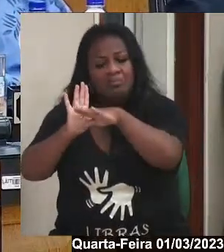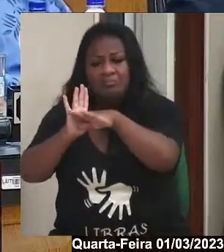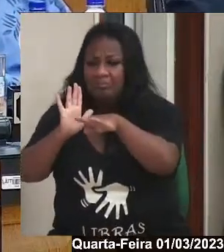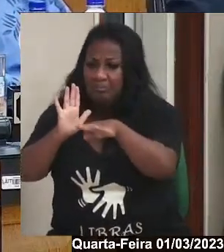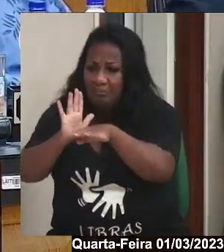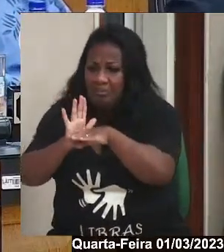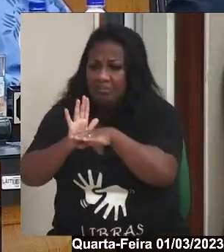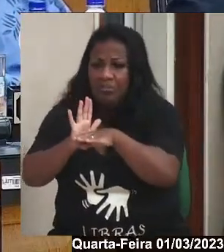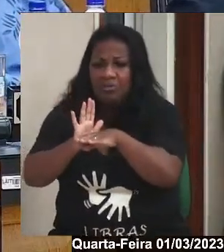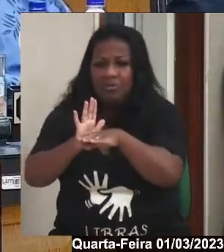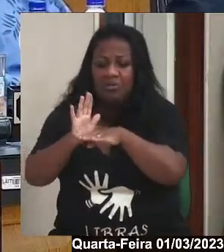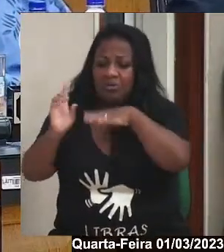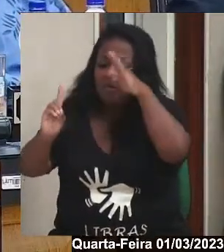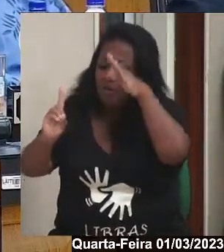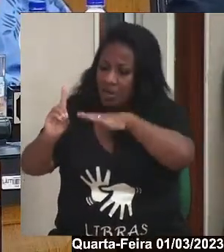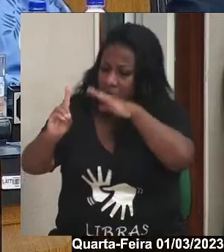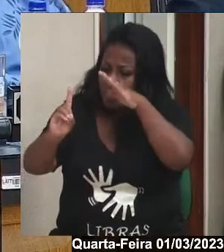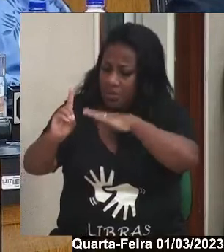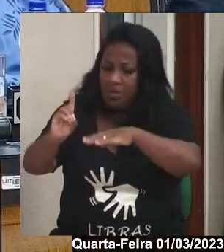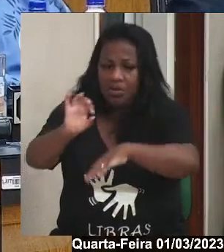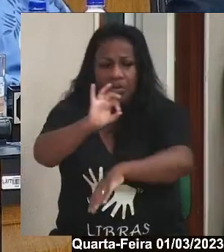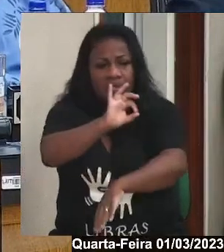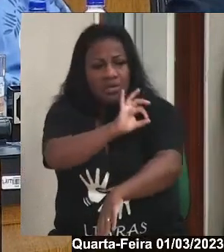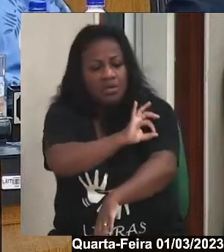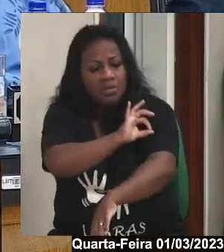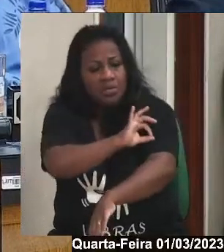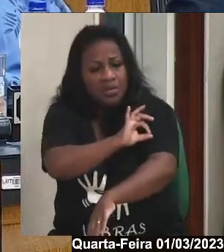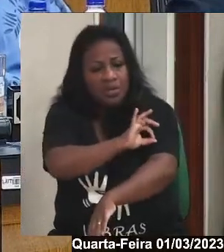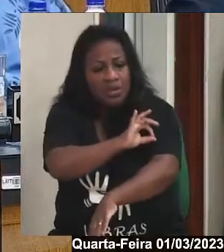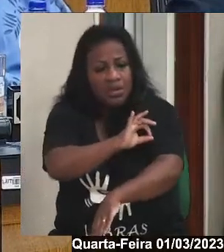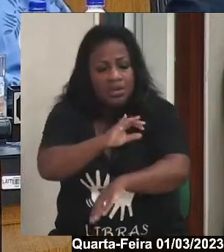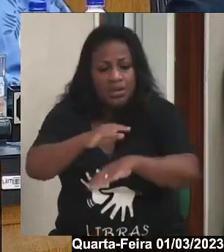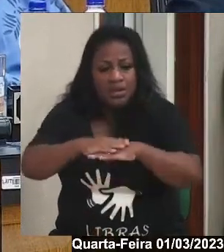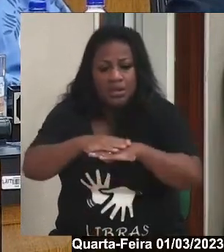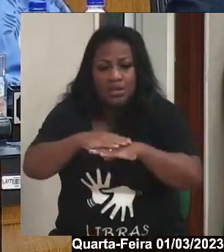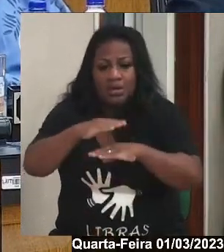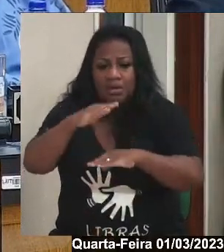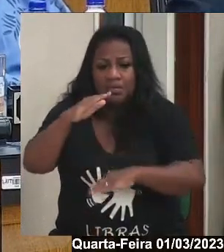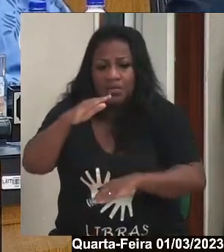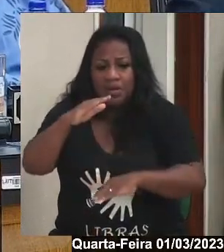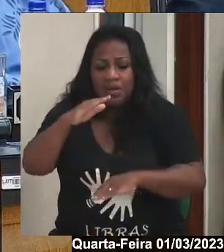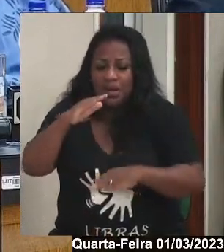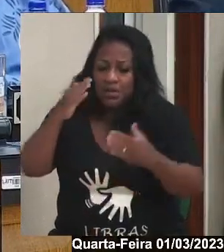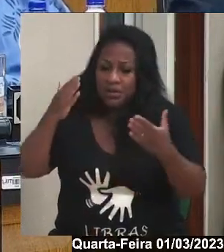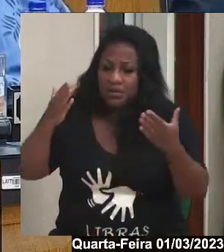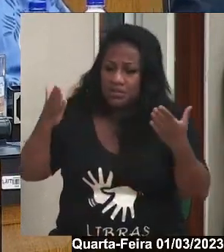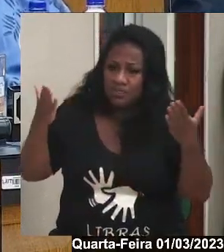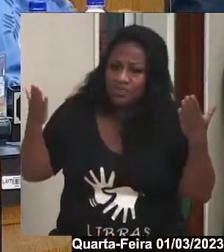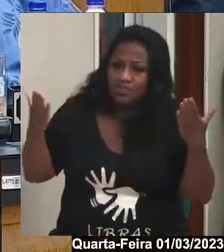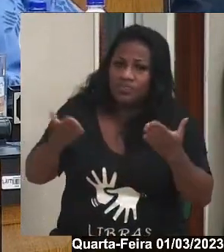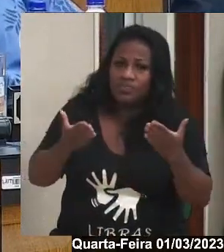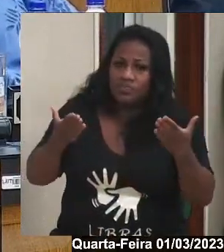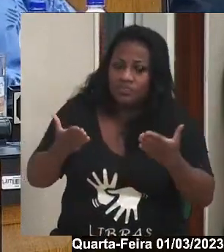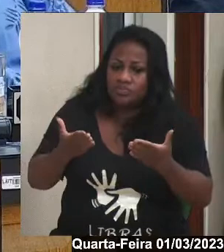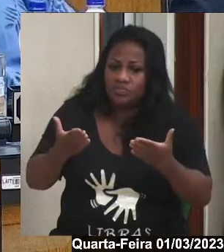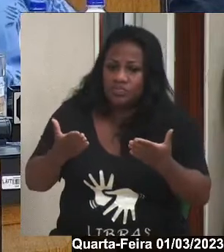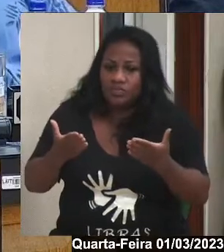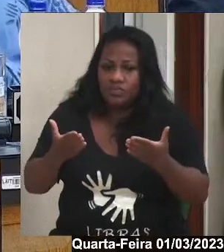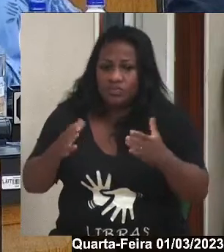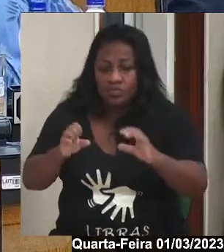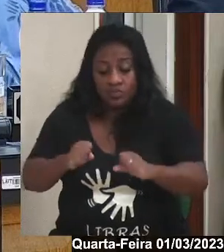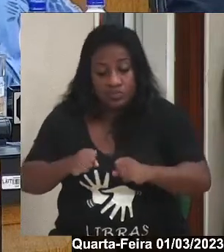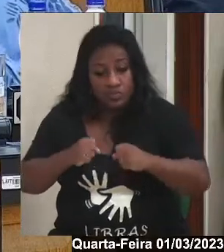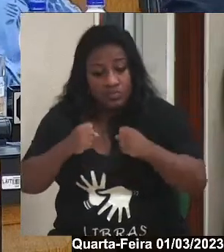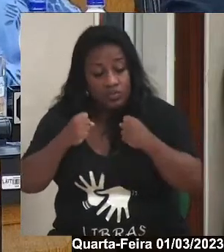projeto aplausível, ele vai aplaudir o senhor, isso é mentira, né? Porque ele jamais vai aplaudir a situação, até porque o que eles querem é